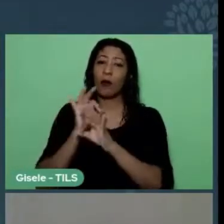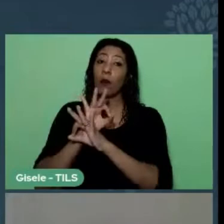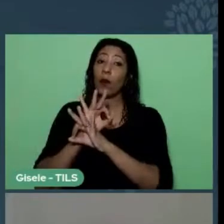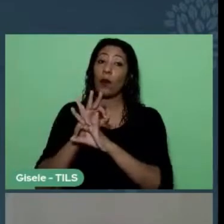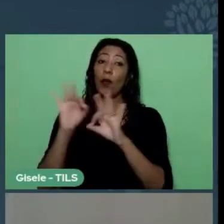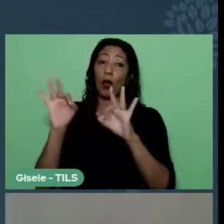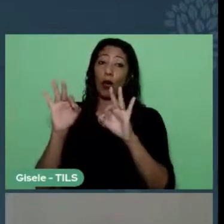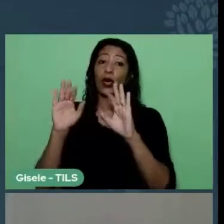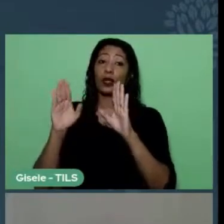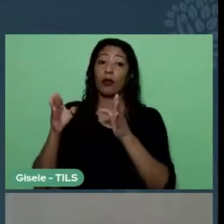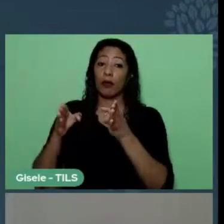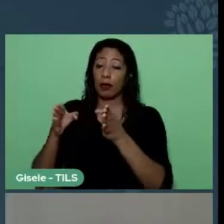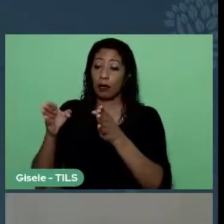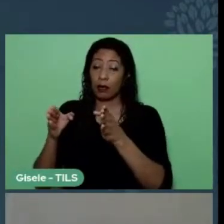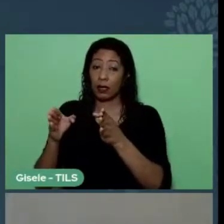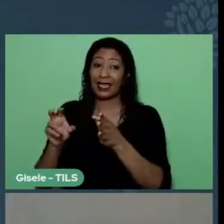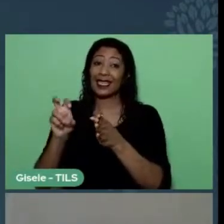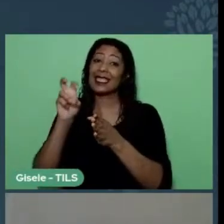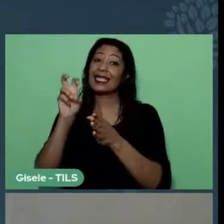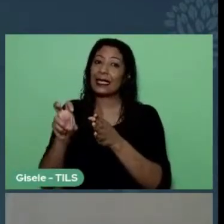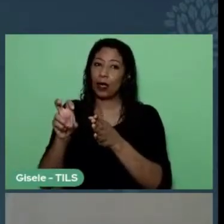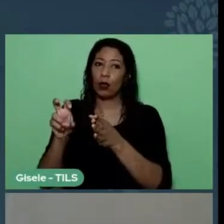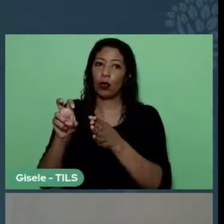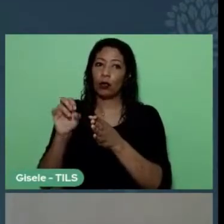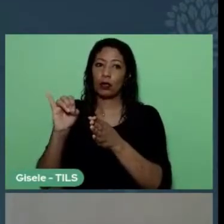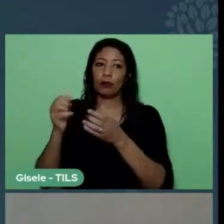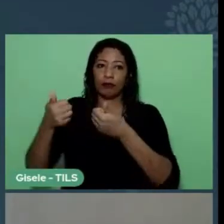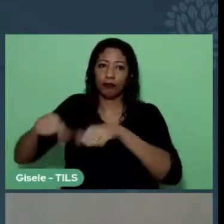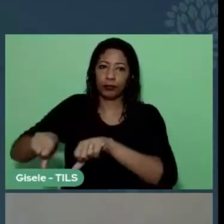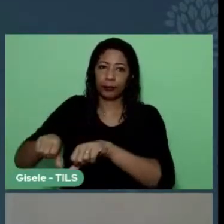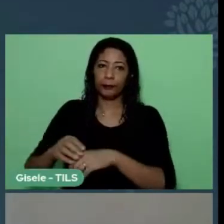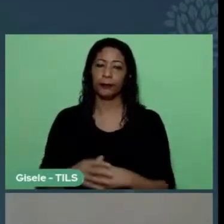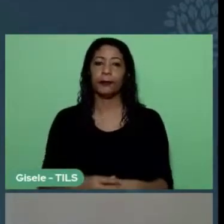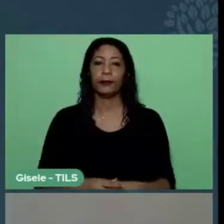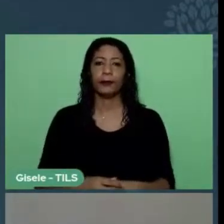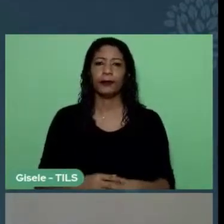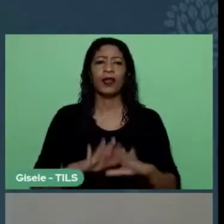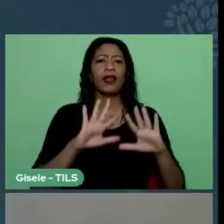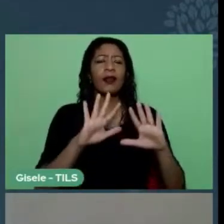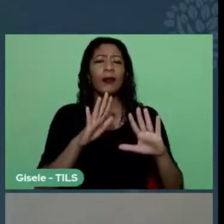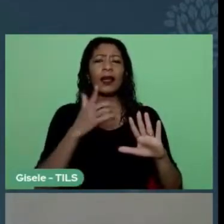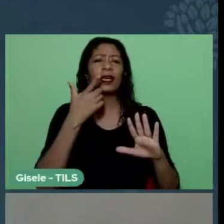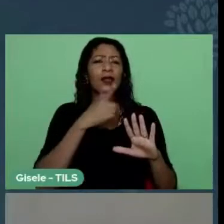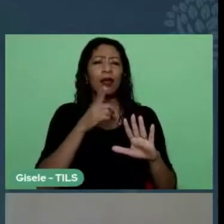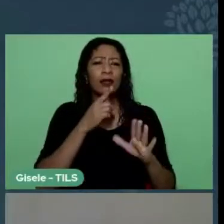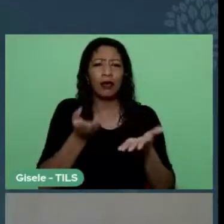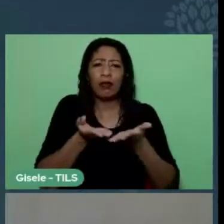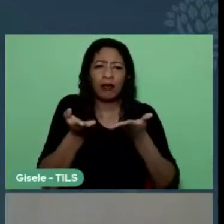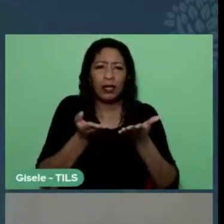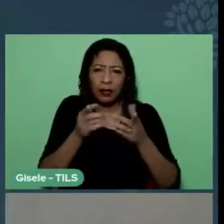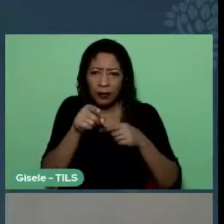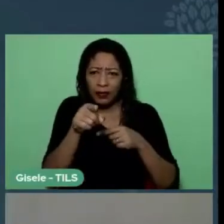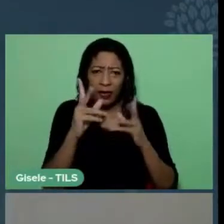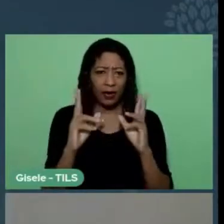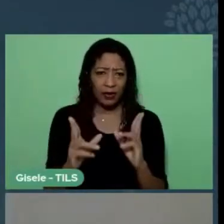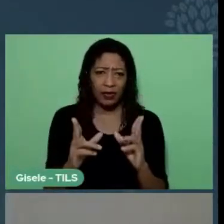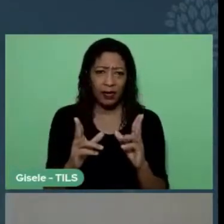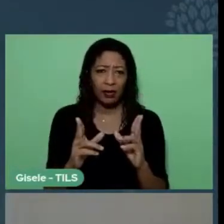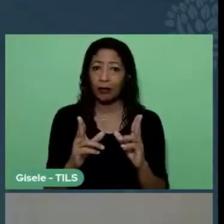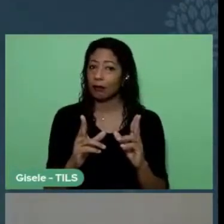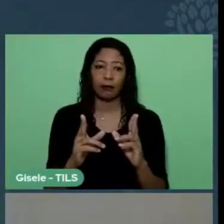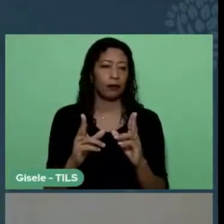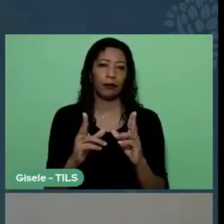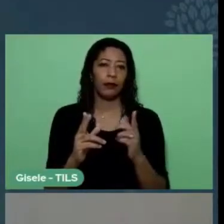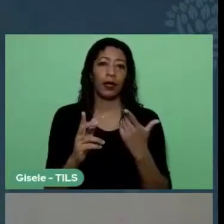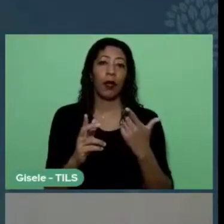pacientes na etapa 5, quando mais graves. Rodrigo, essa é a única forma que eu tenho de fazer o tratamento? Não. Uma outra forma que está